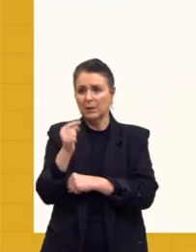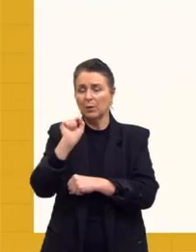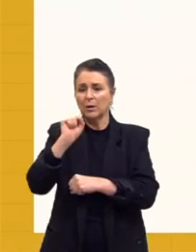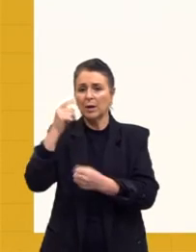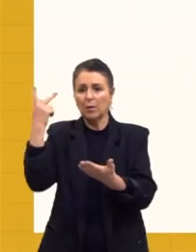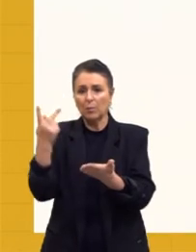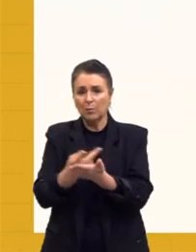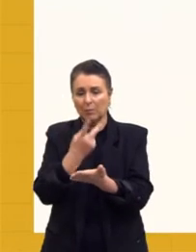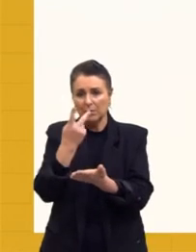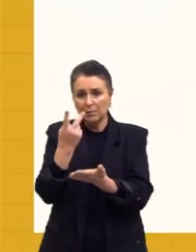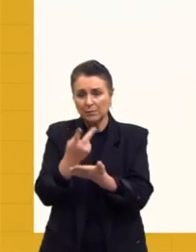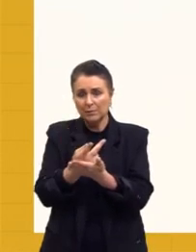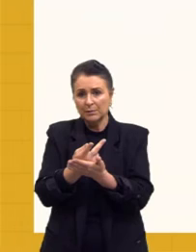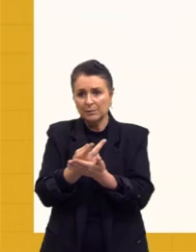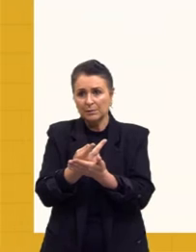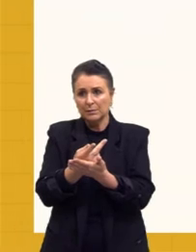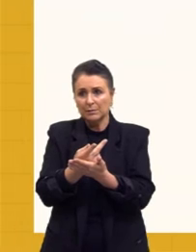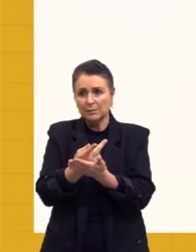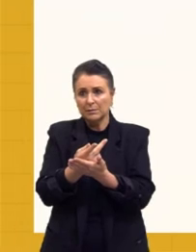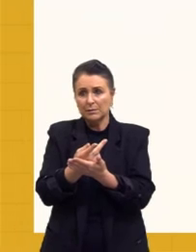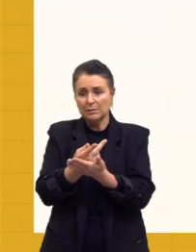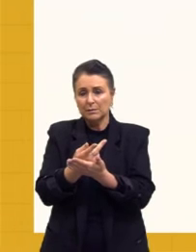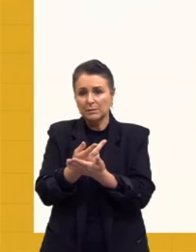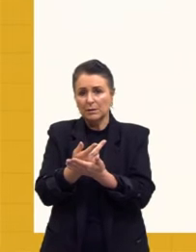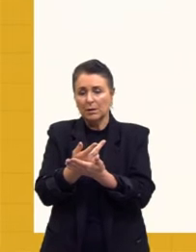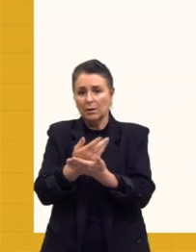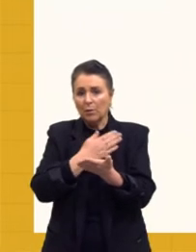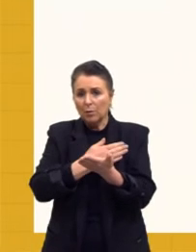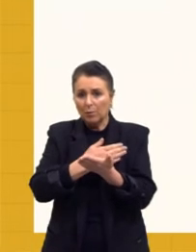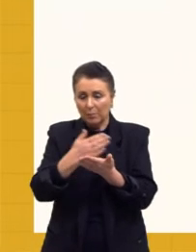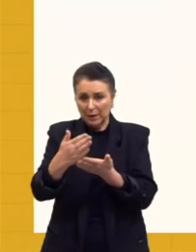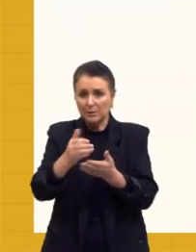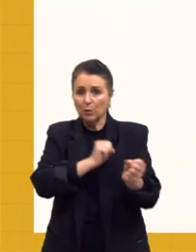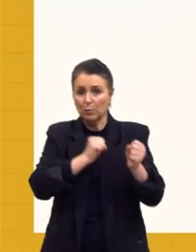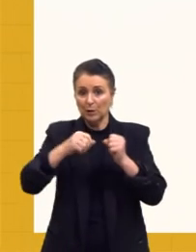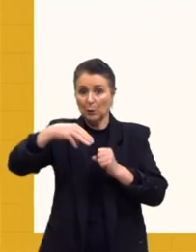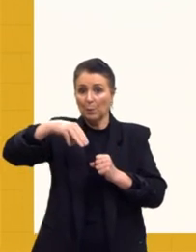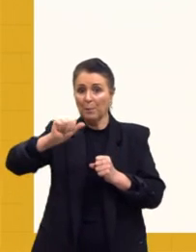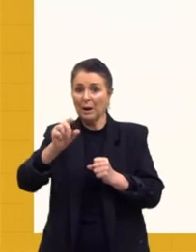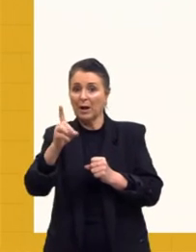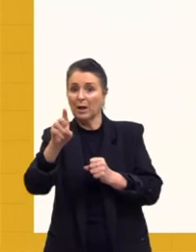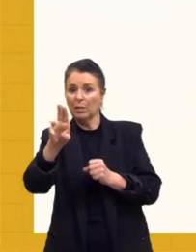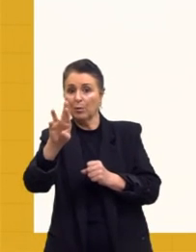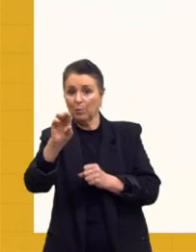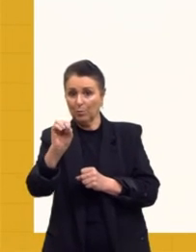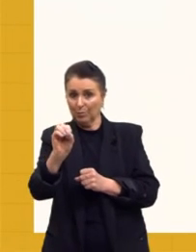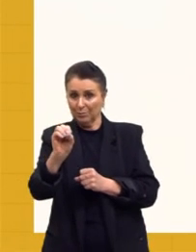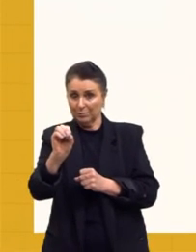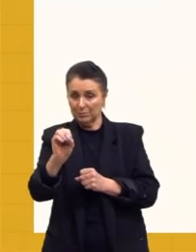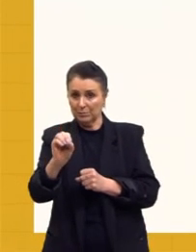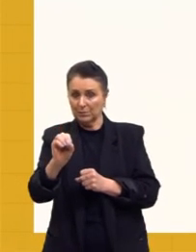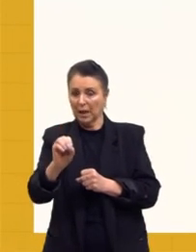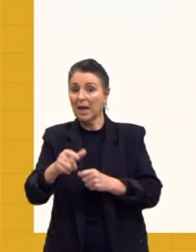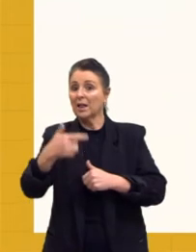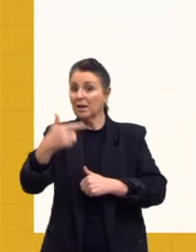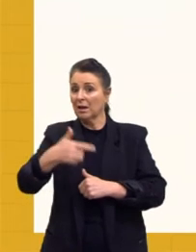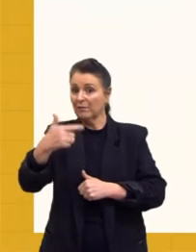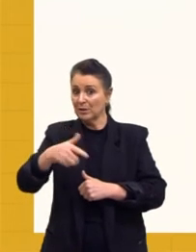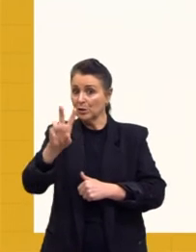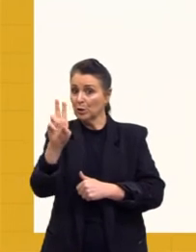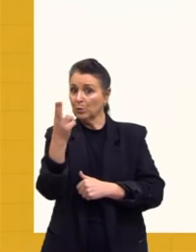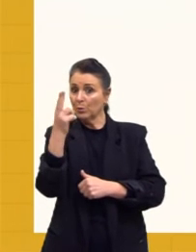que acontece o chega ao poder uma duro que era vice não é do outro